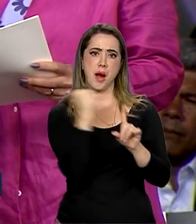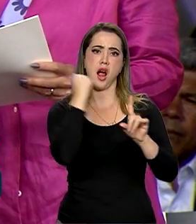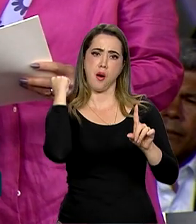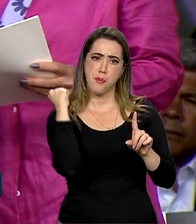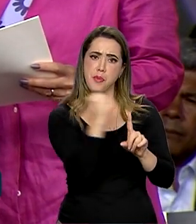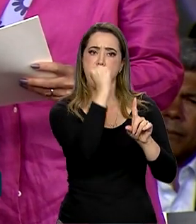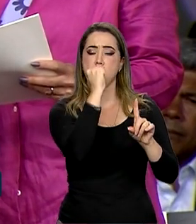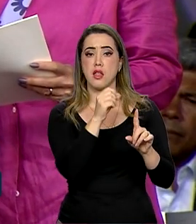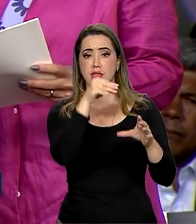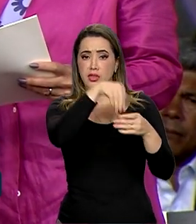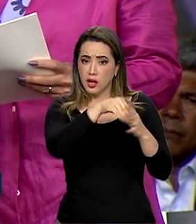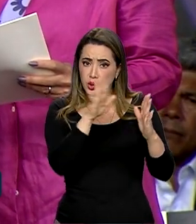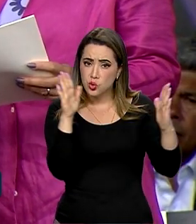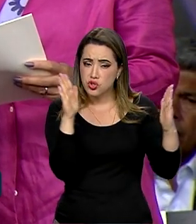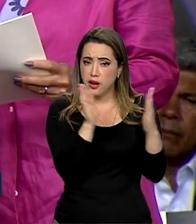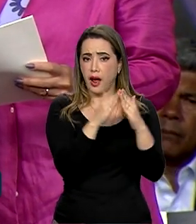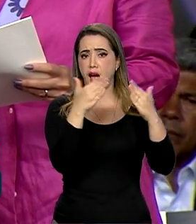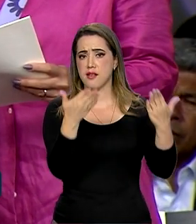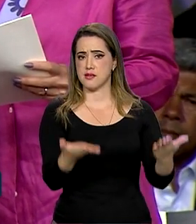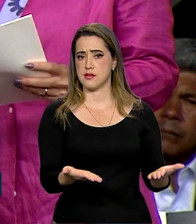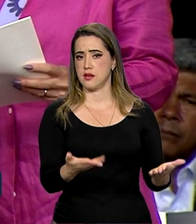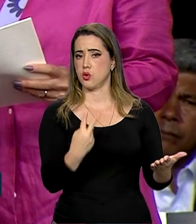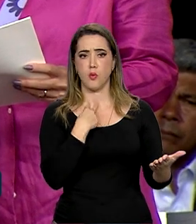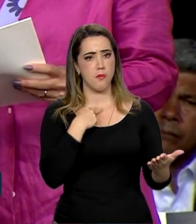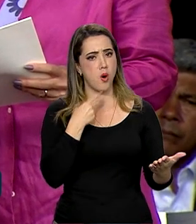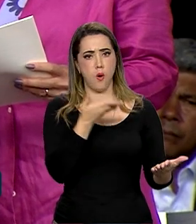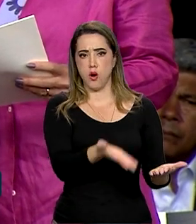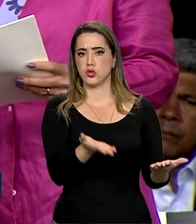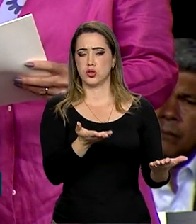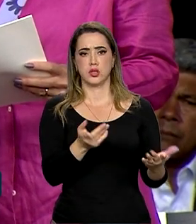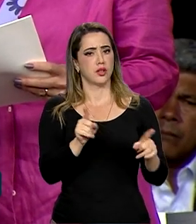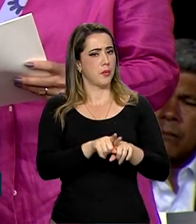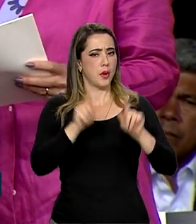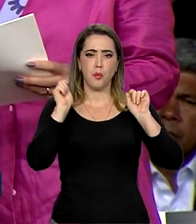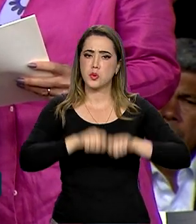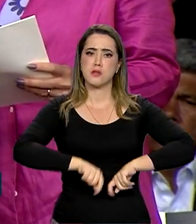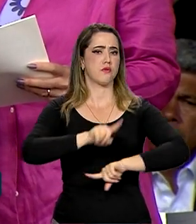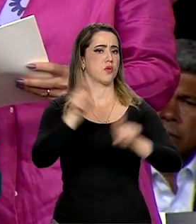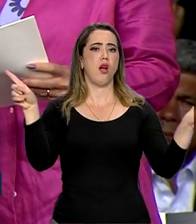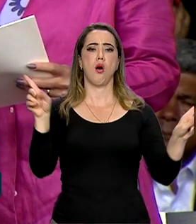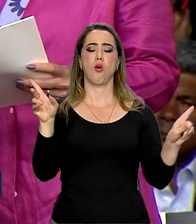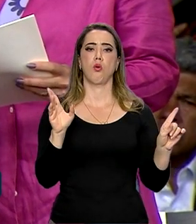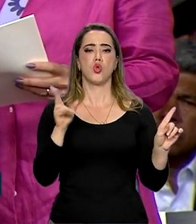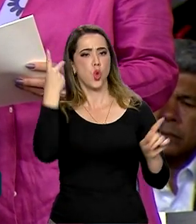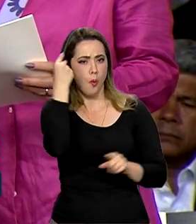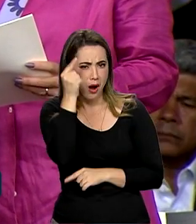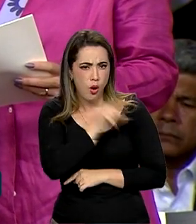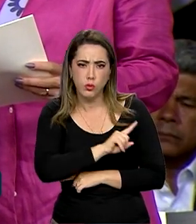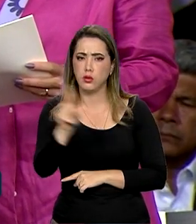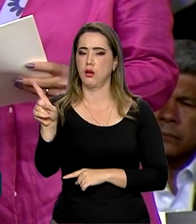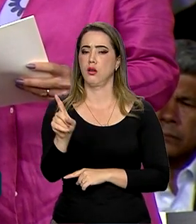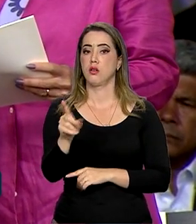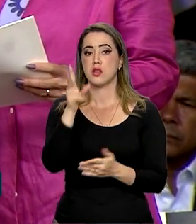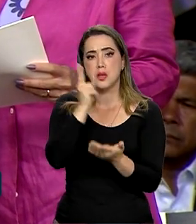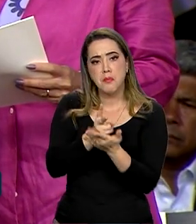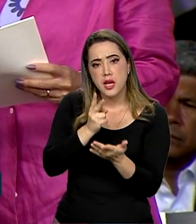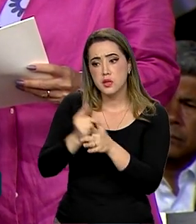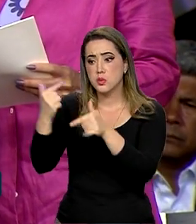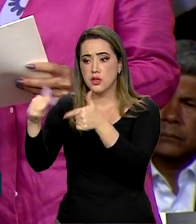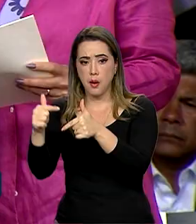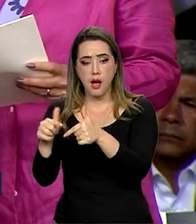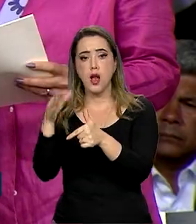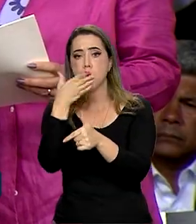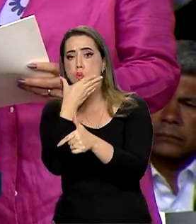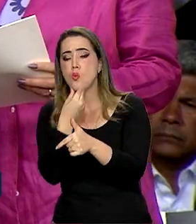dentro de suas casas. Como também não é possível achar normal que, exercendo a mesma função,